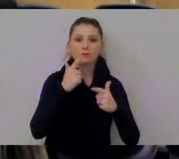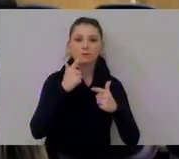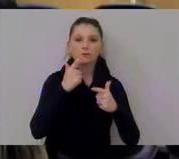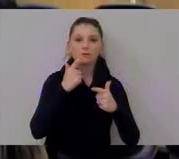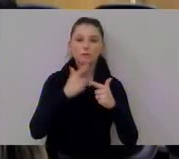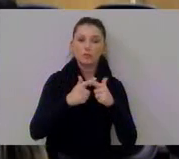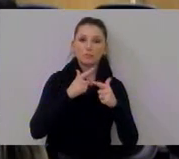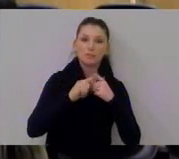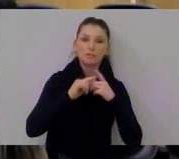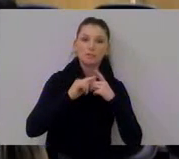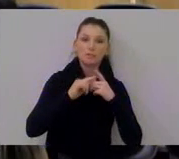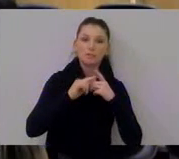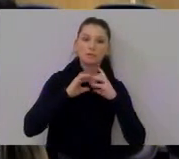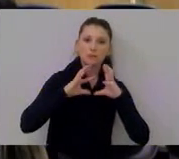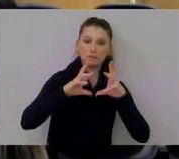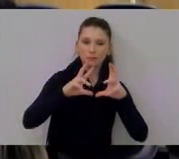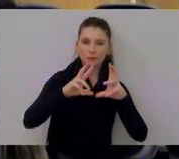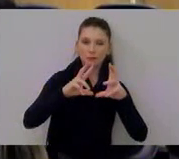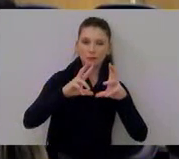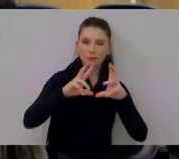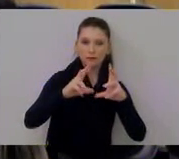localidades de Criciúma.